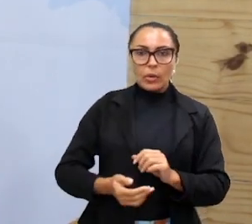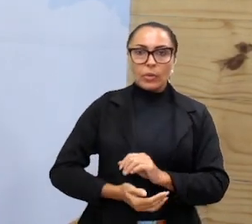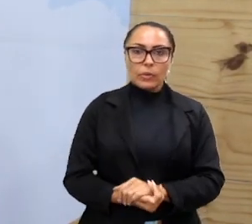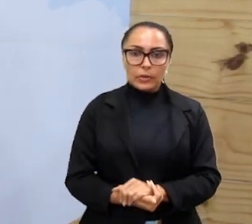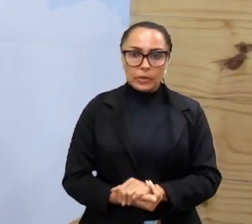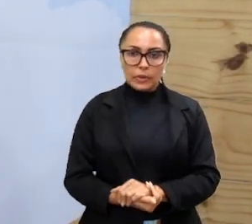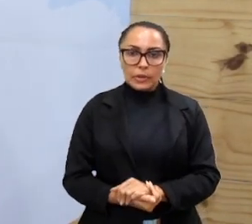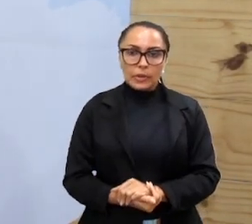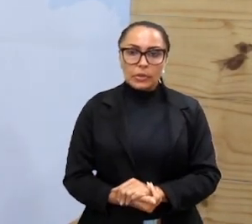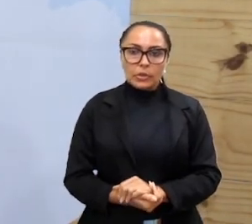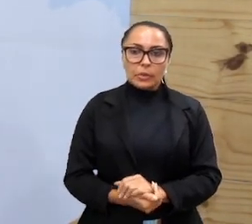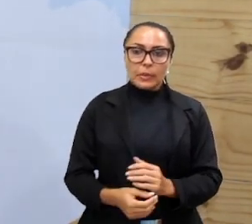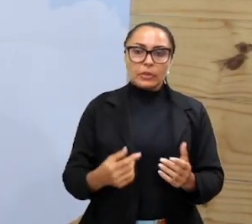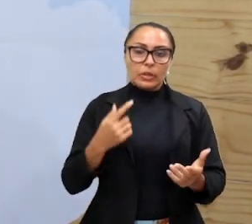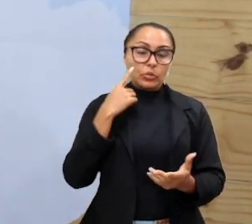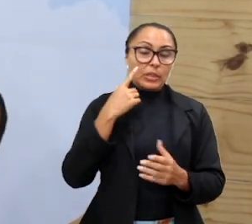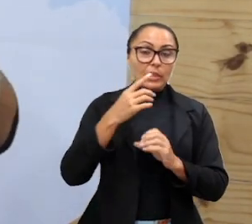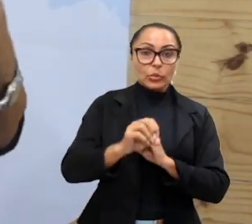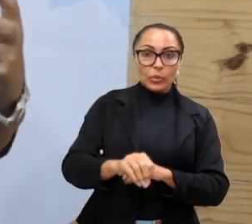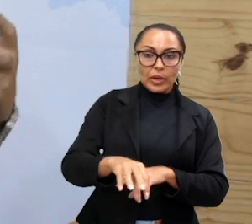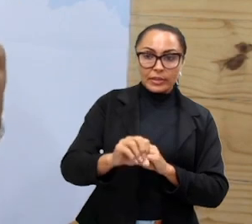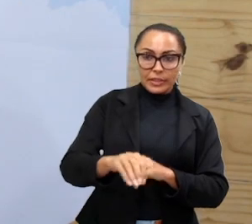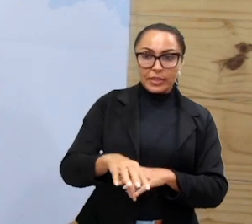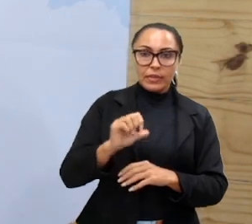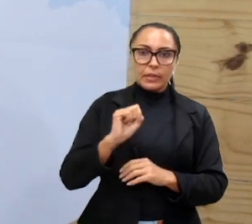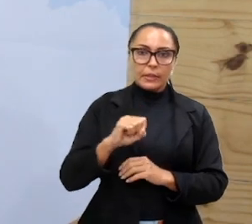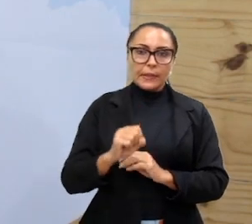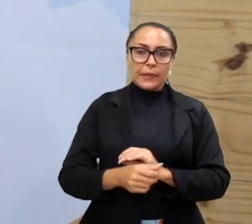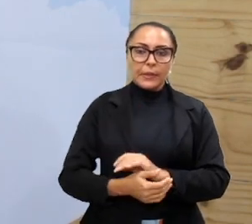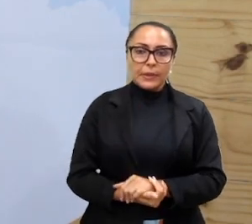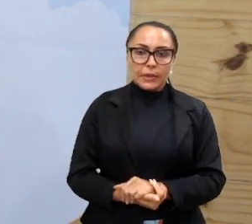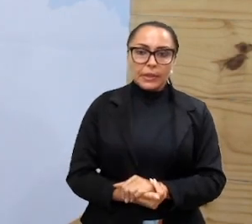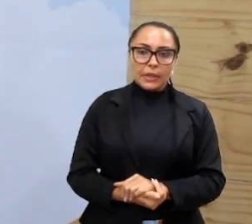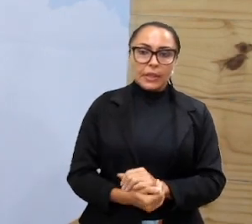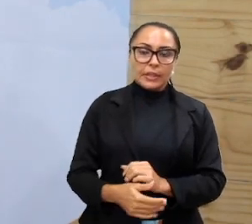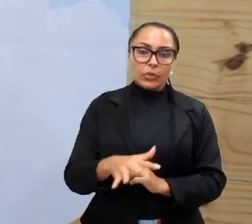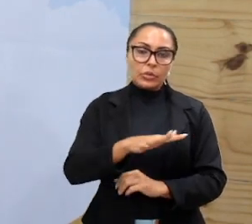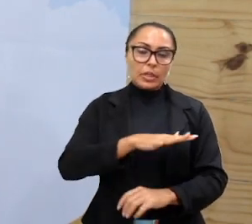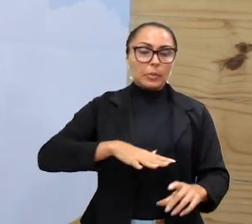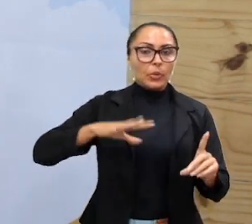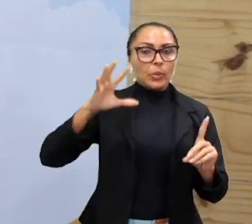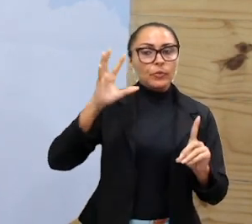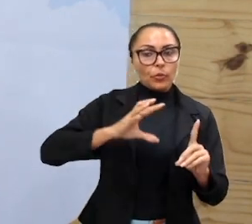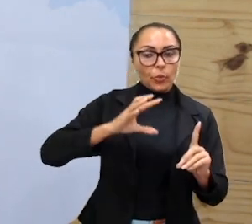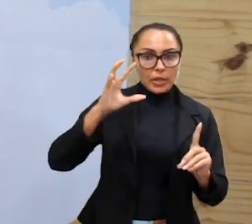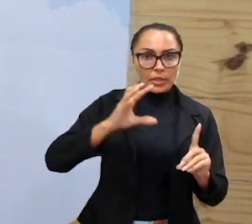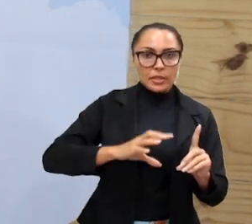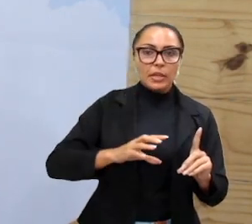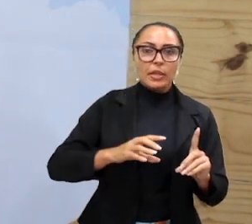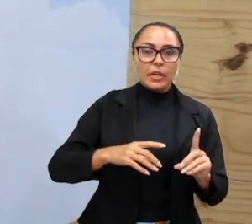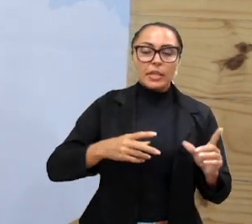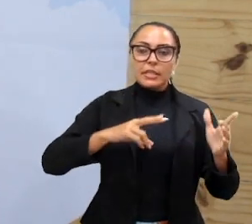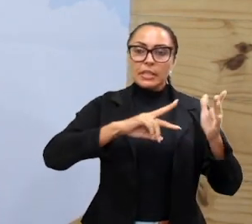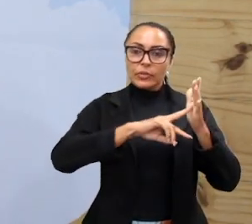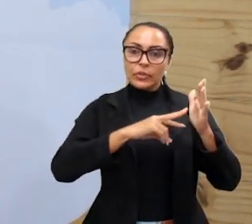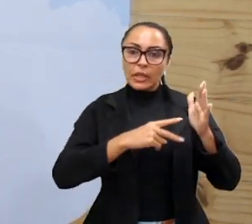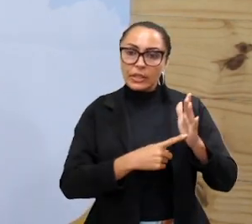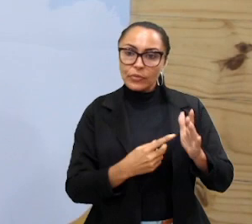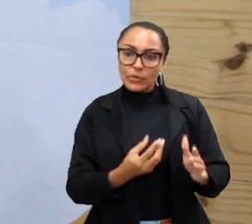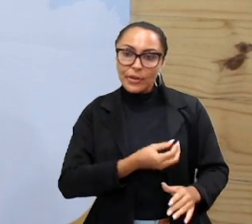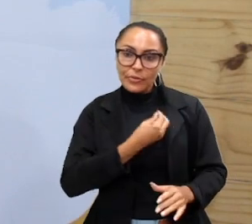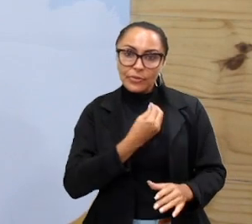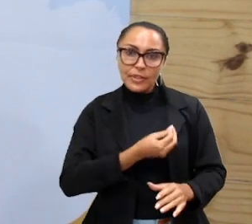sobretudo hoje na questão educativa, e exerce um nível de influência extremamente significativo na vida